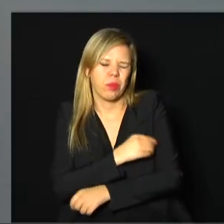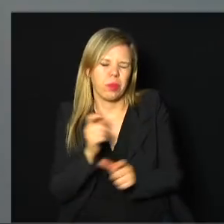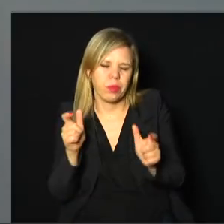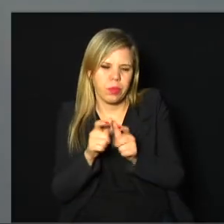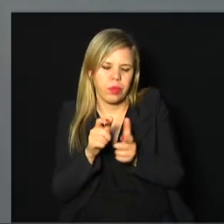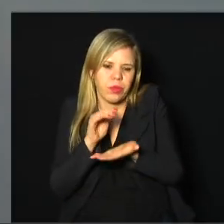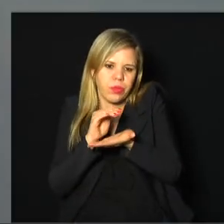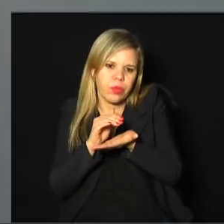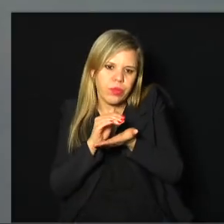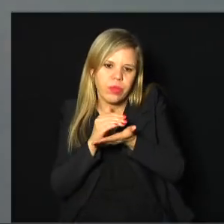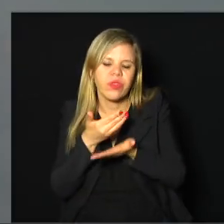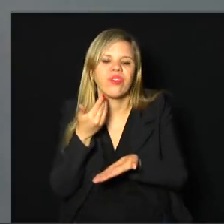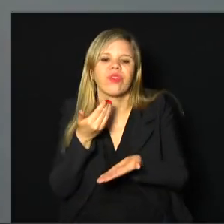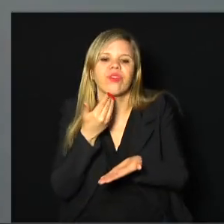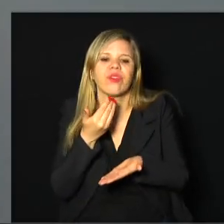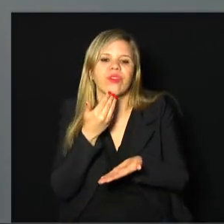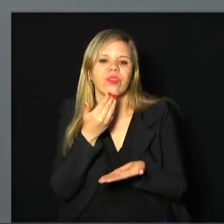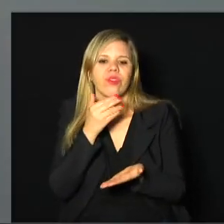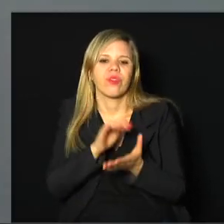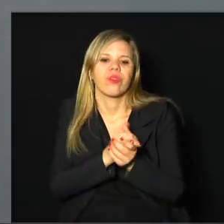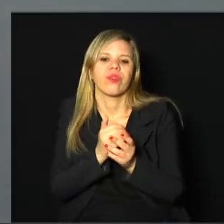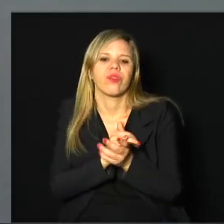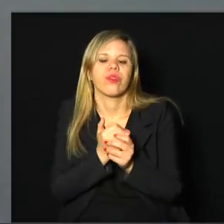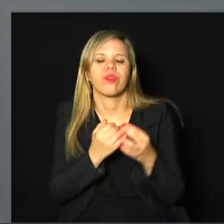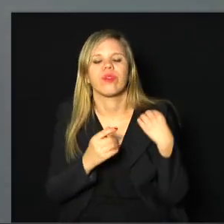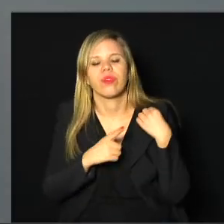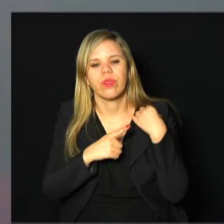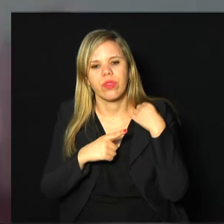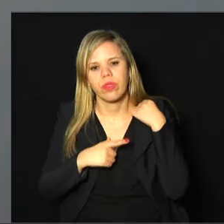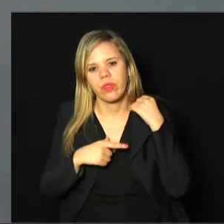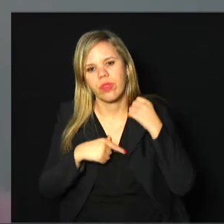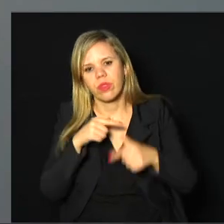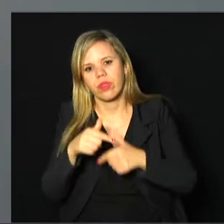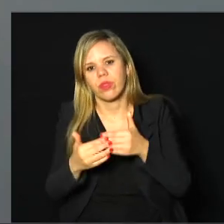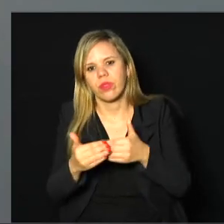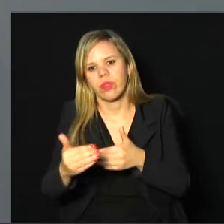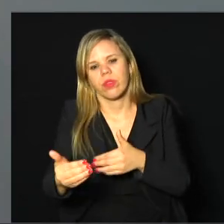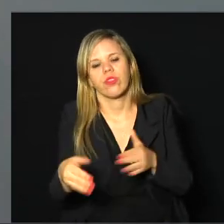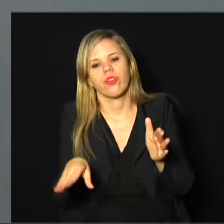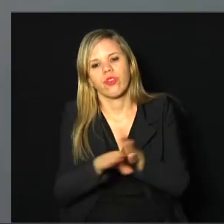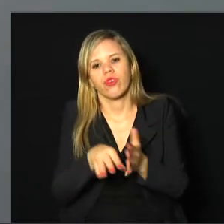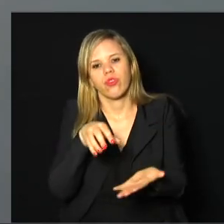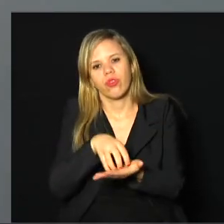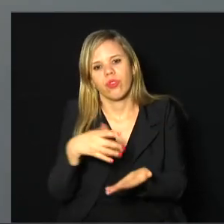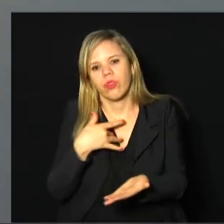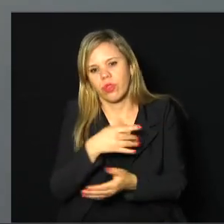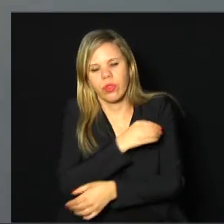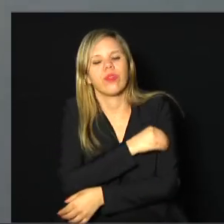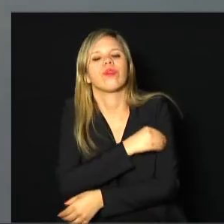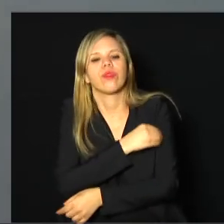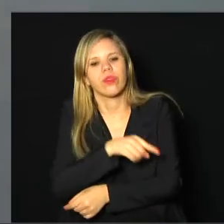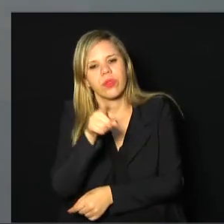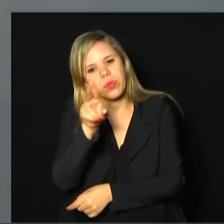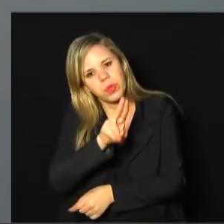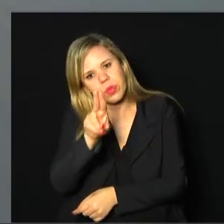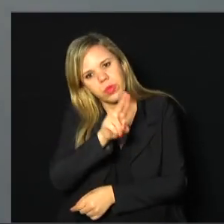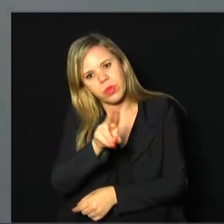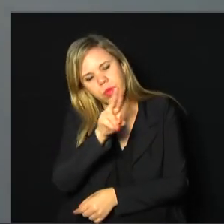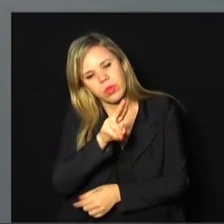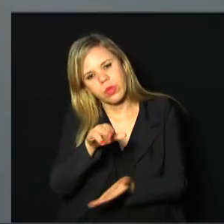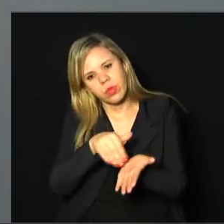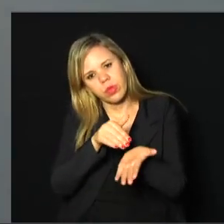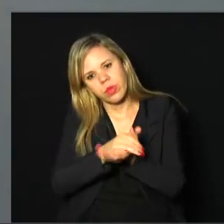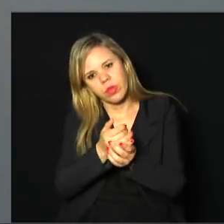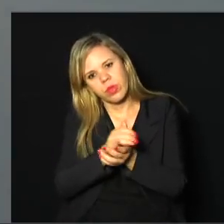né, pequenininho, fácil para a gente também estar higienizando as mãos neste trajeto, e chegando na unidade básica tem álcool gel para você